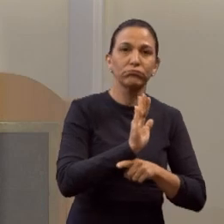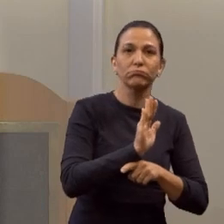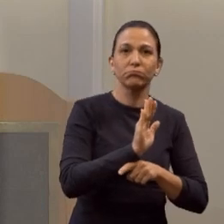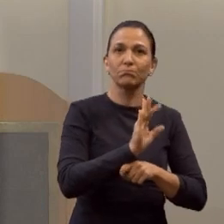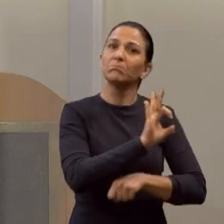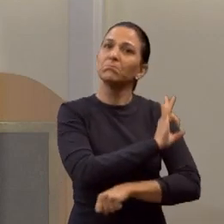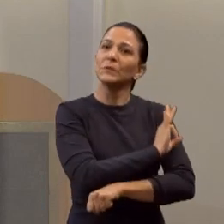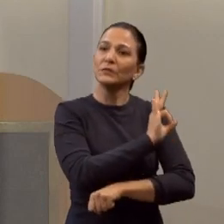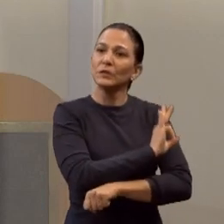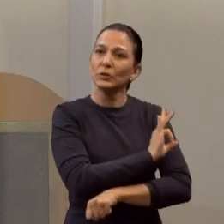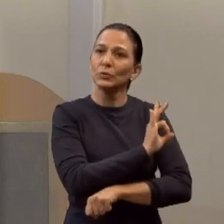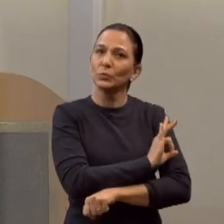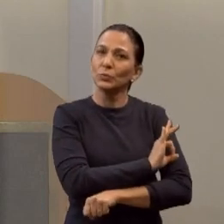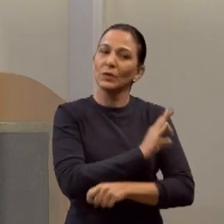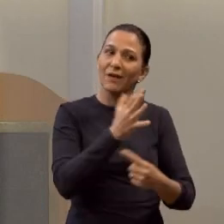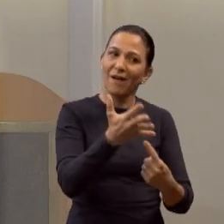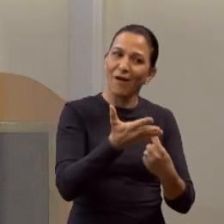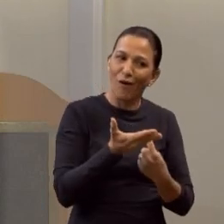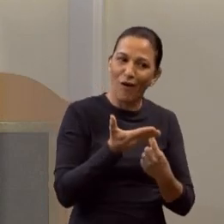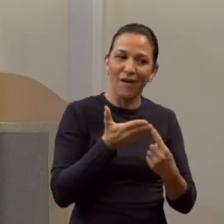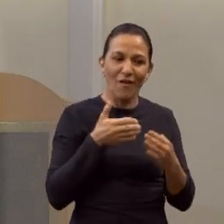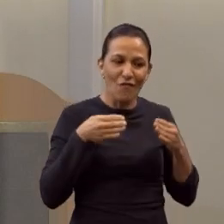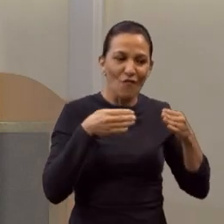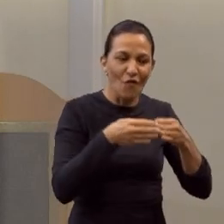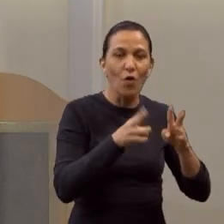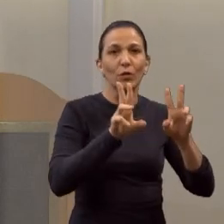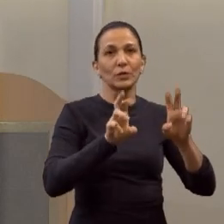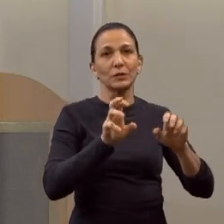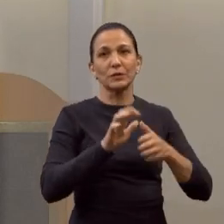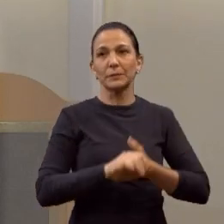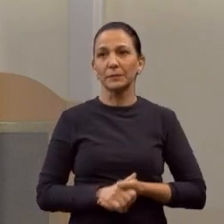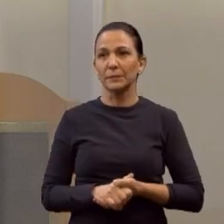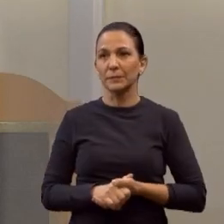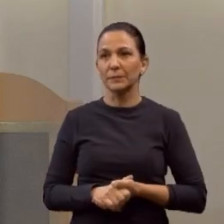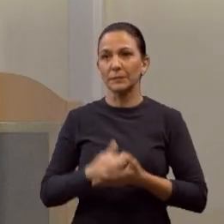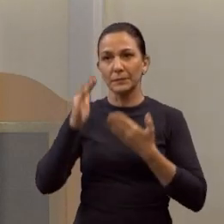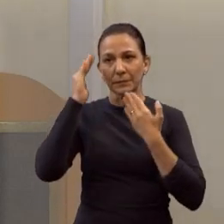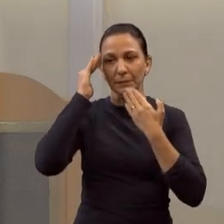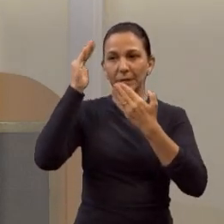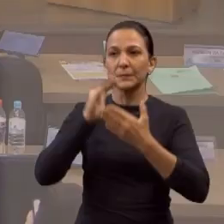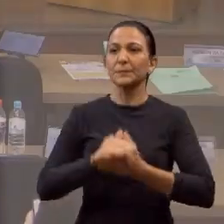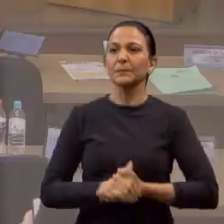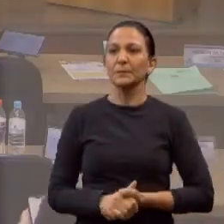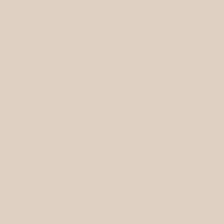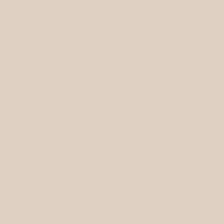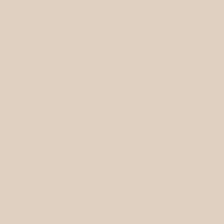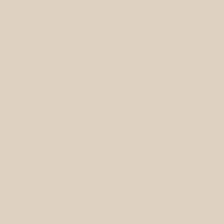que a prefeitura abrace essa pauta. Agradeço a compreensão de todos. Muito obrigada.